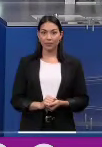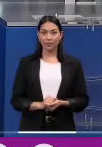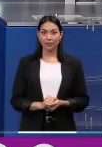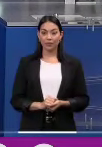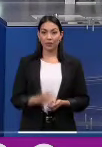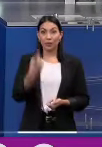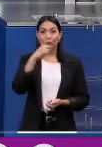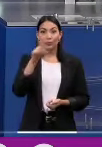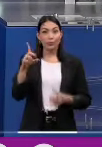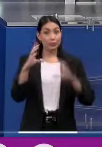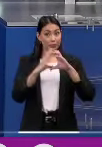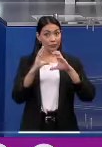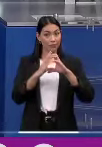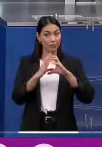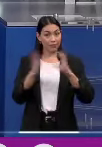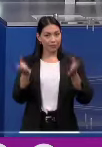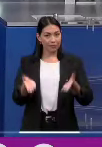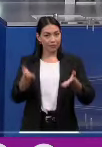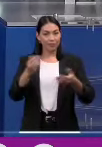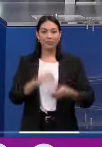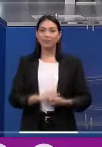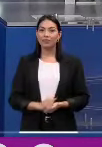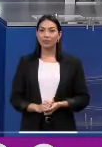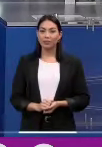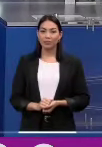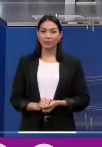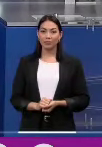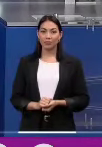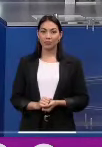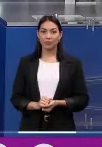Agora aí vem a última bola dessa noite.